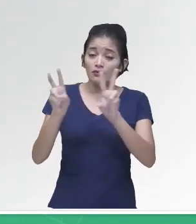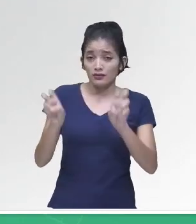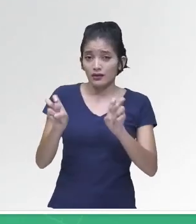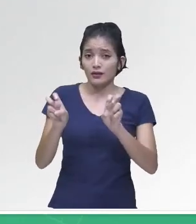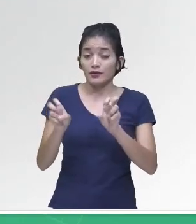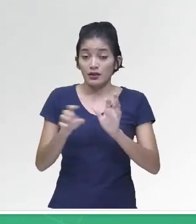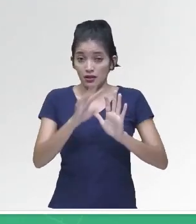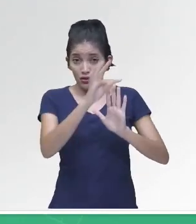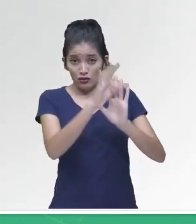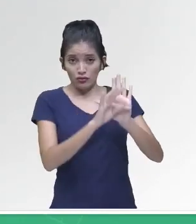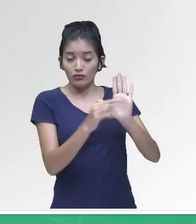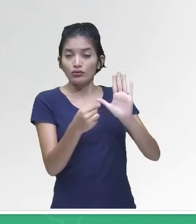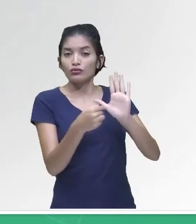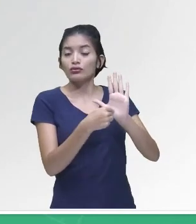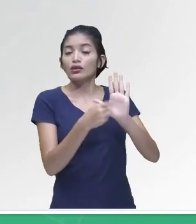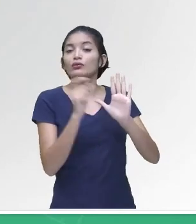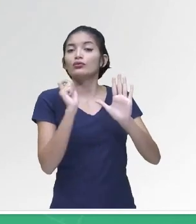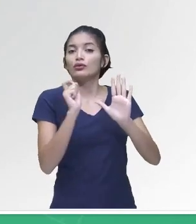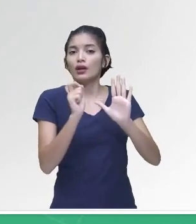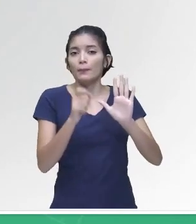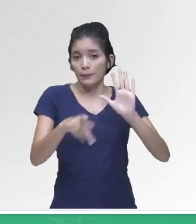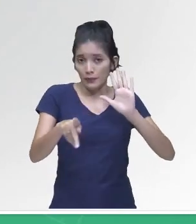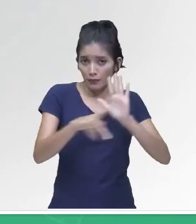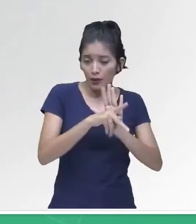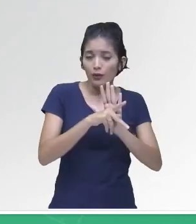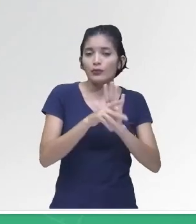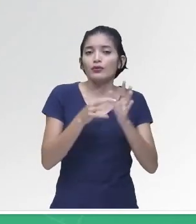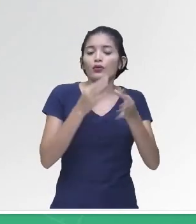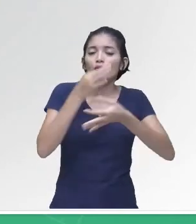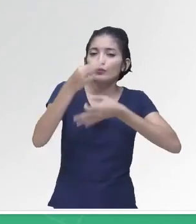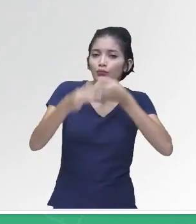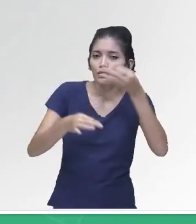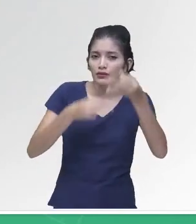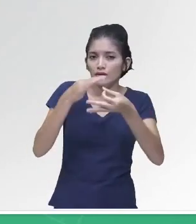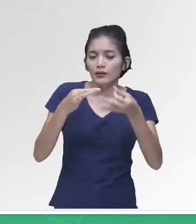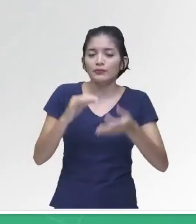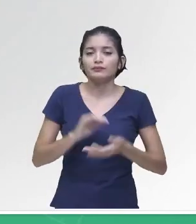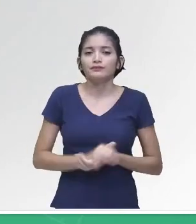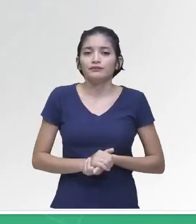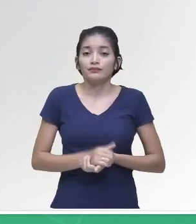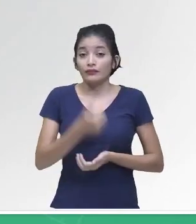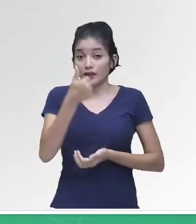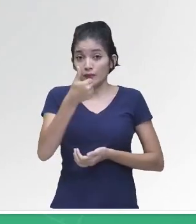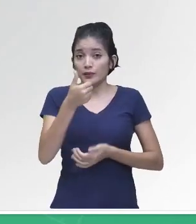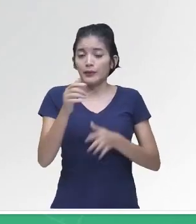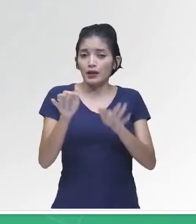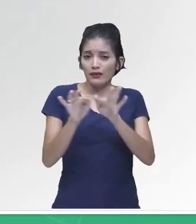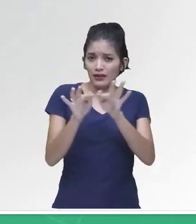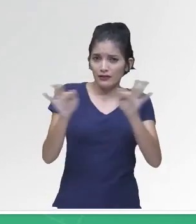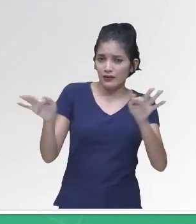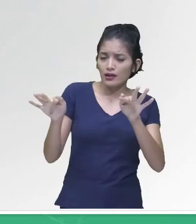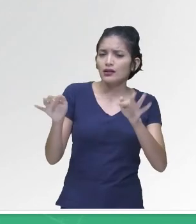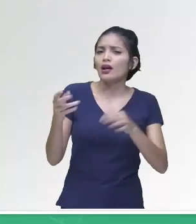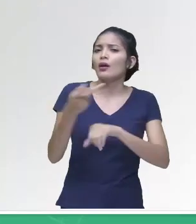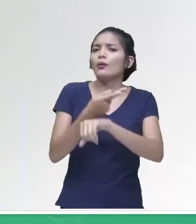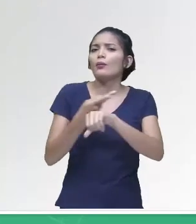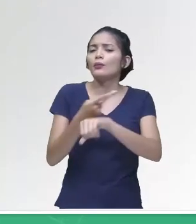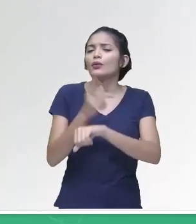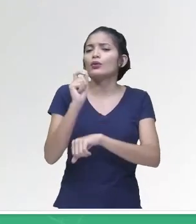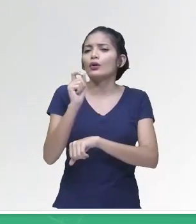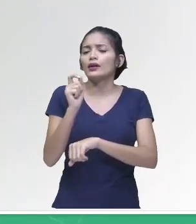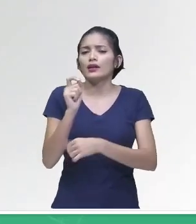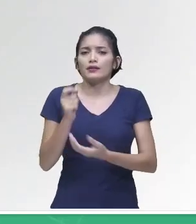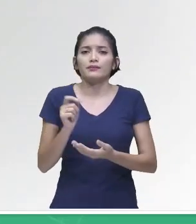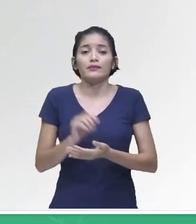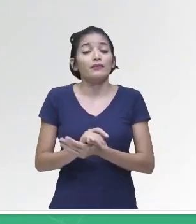que o texto é um texto de opinião. Então, na primeira linha, a gente vai buscar o quê? Observar que ele